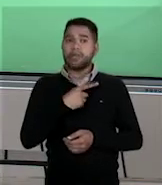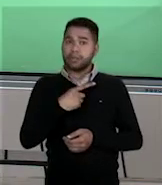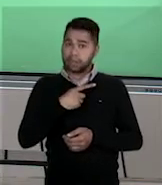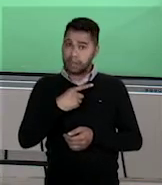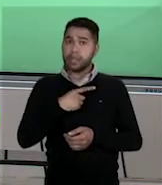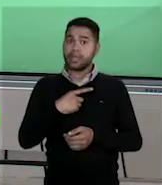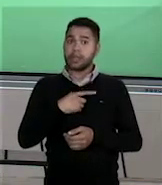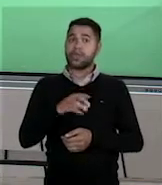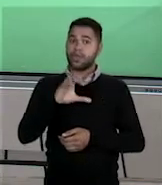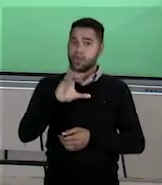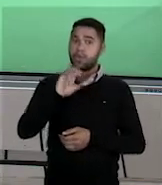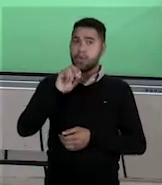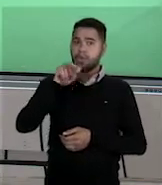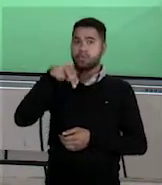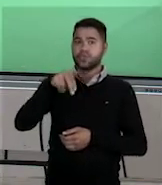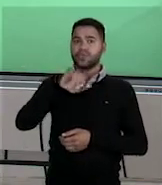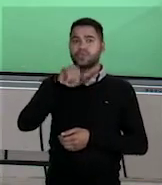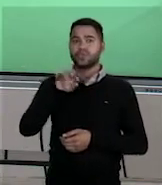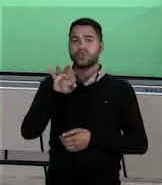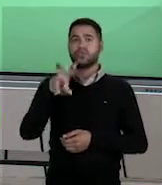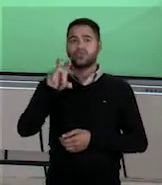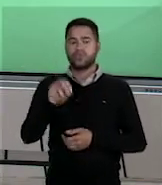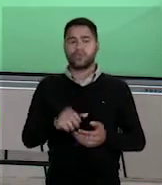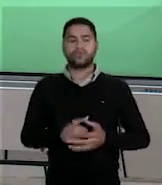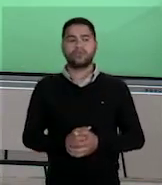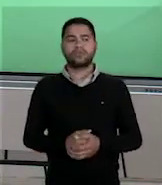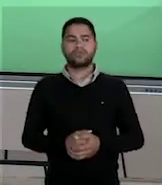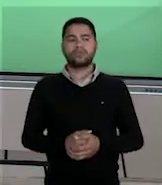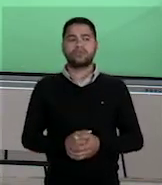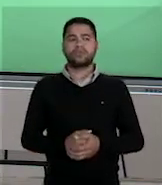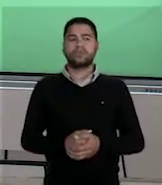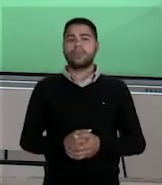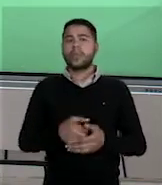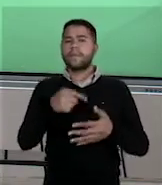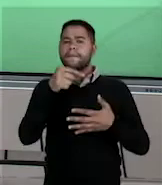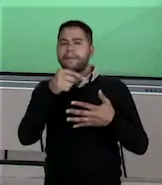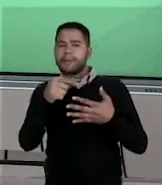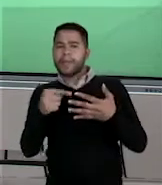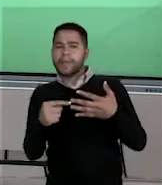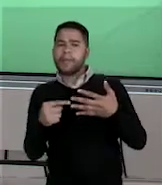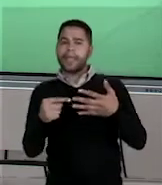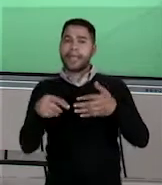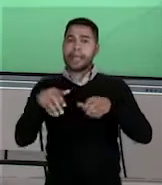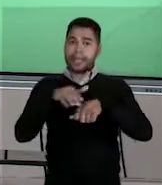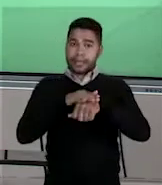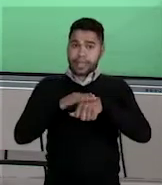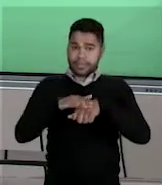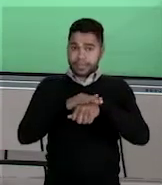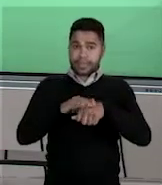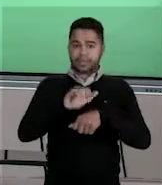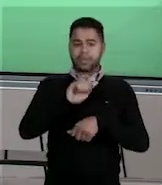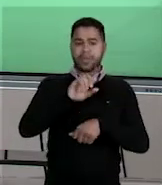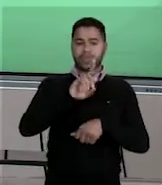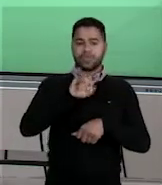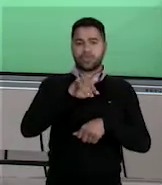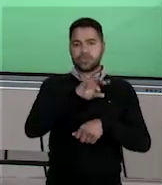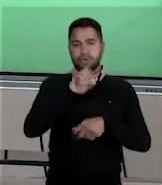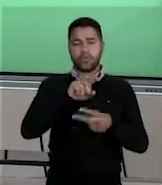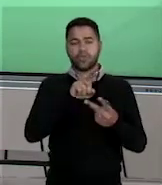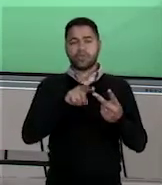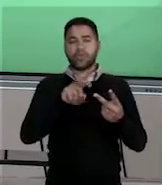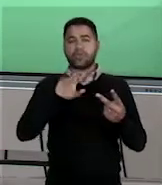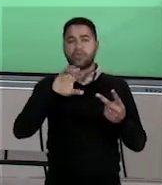tecido conjuntivo, tá? Então, é um conjunto dos tecidos adiposo e também tecido